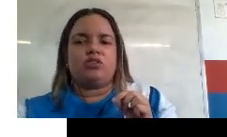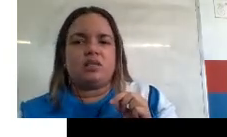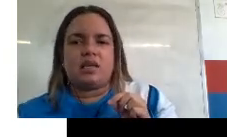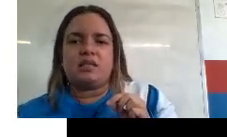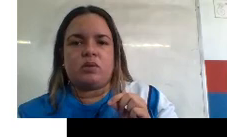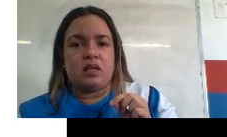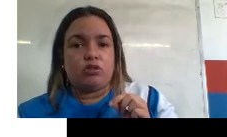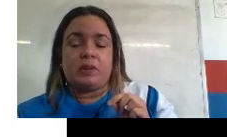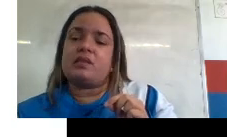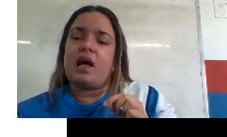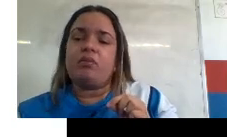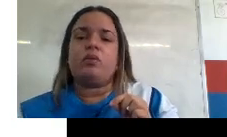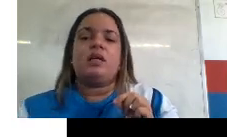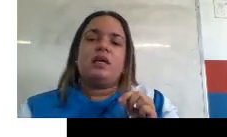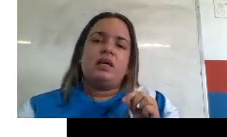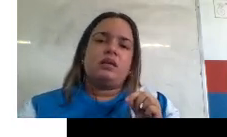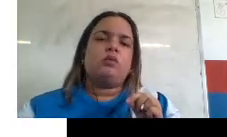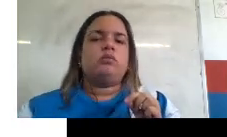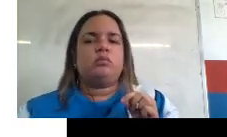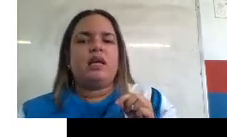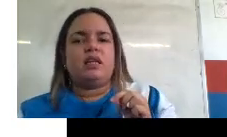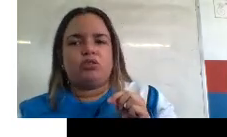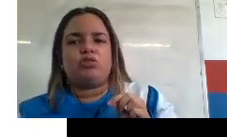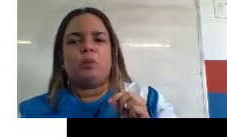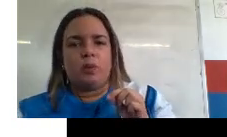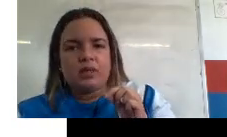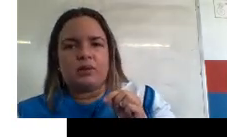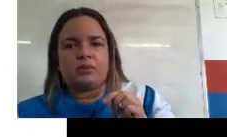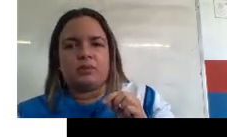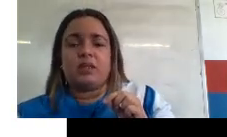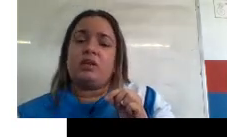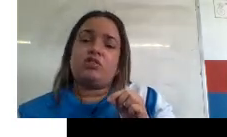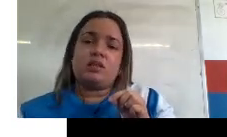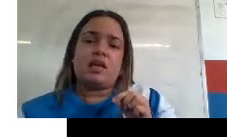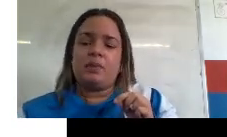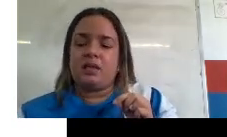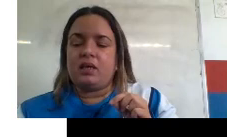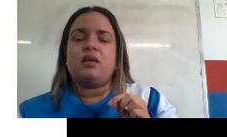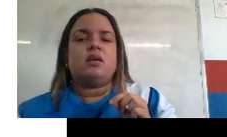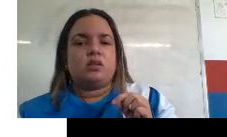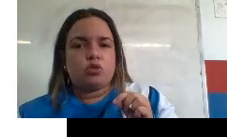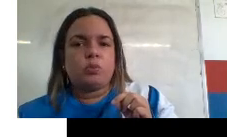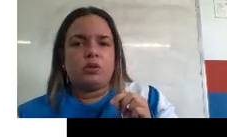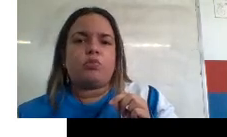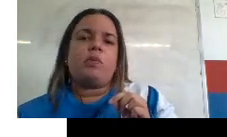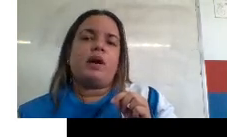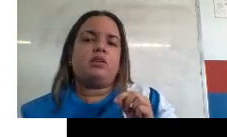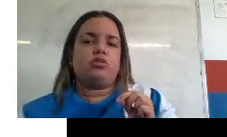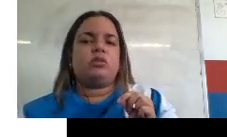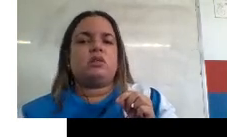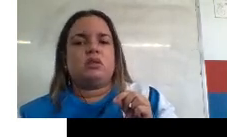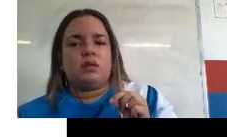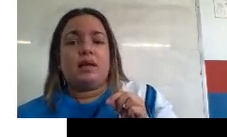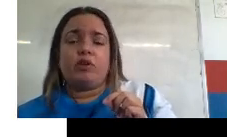ou se eles quisessem que eles pensavam, então eles morriam, né? E a gente sabe que Zumbi dos